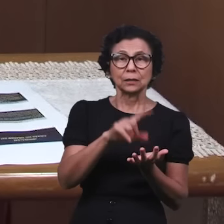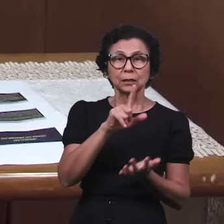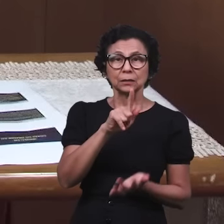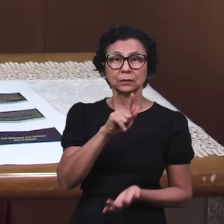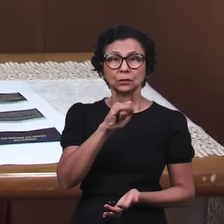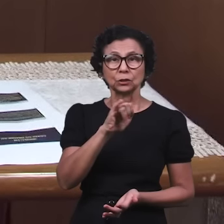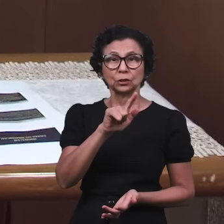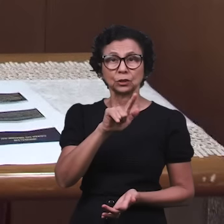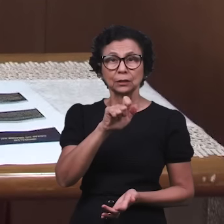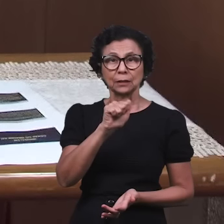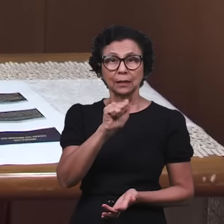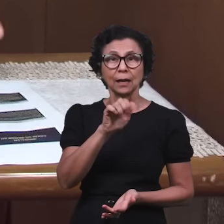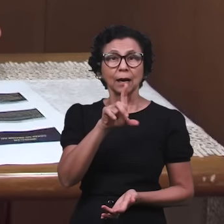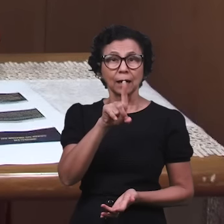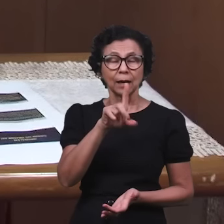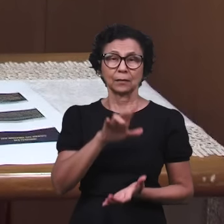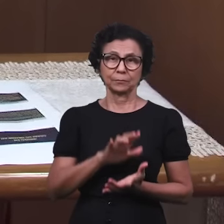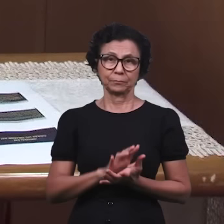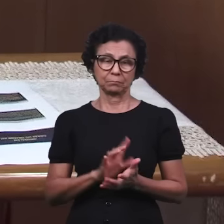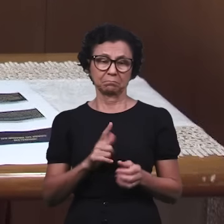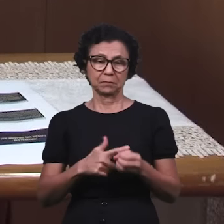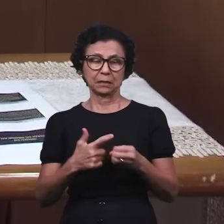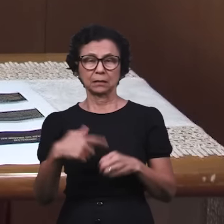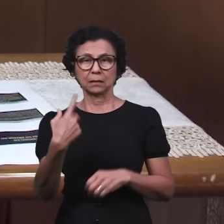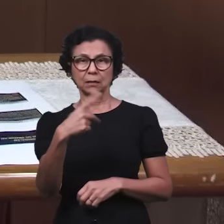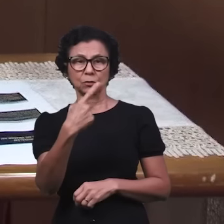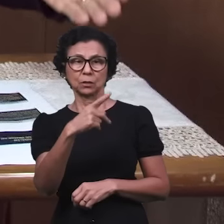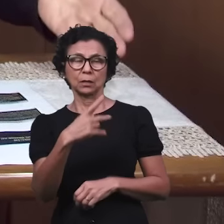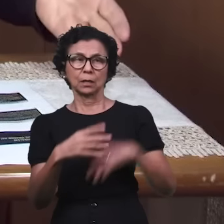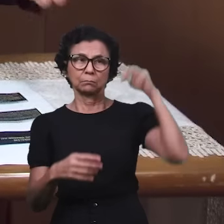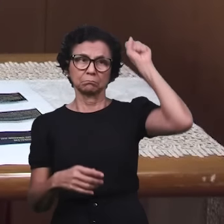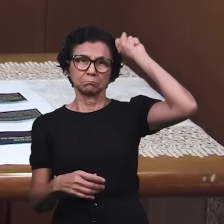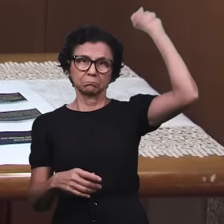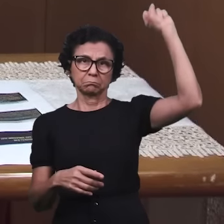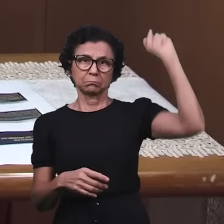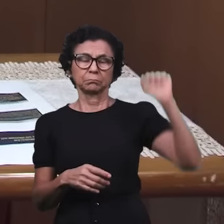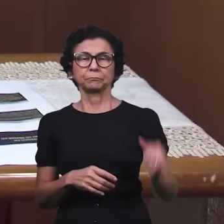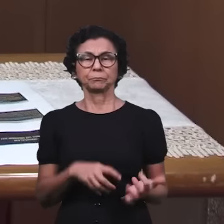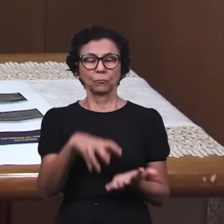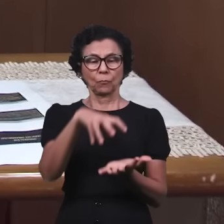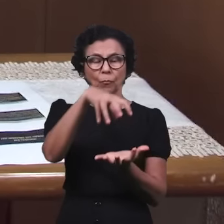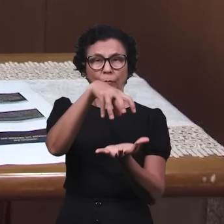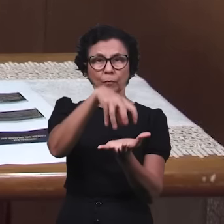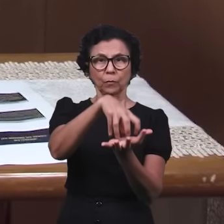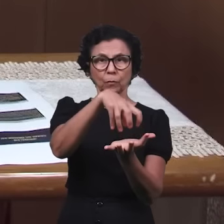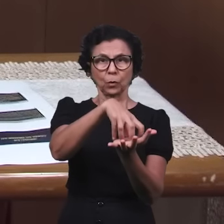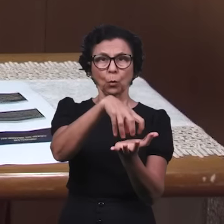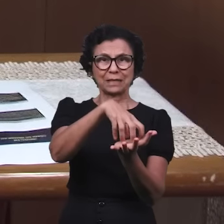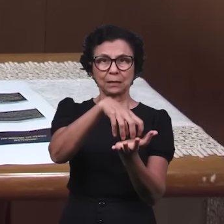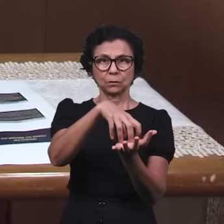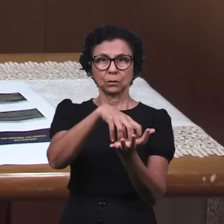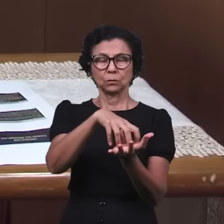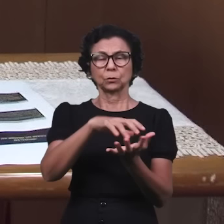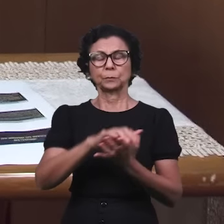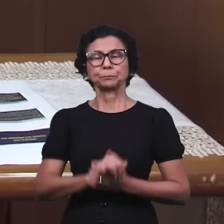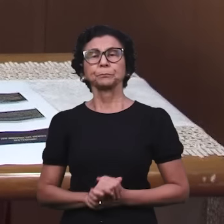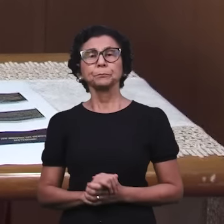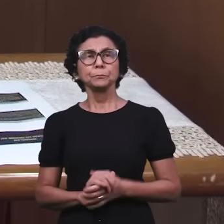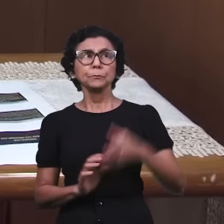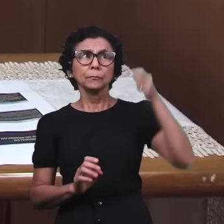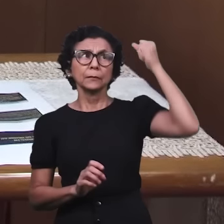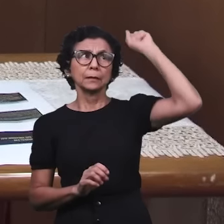era a sua terra, sua cidade. Então, por esse motivo, ele colocou a sede do reino lá. Quando Saul morreu, ele